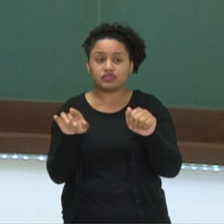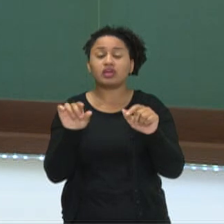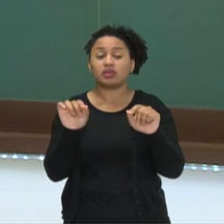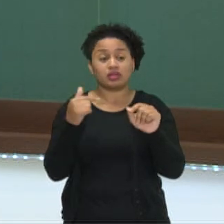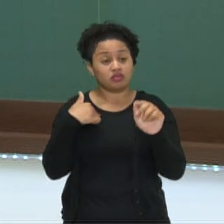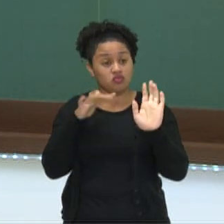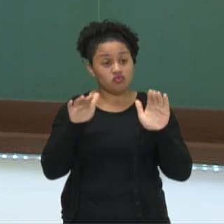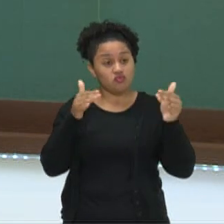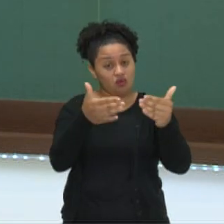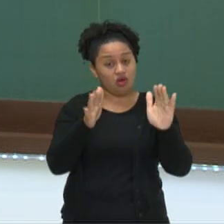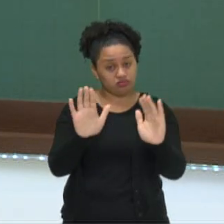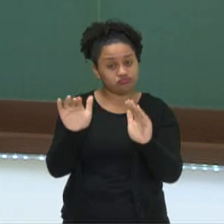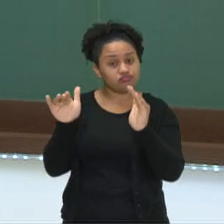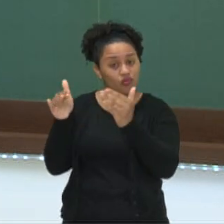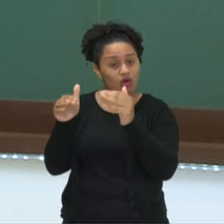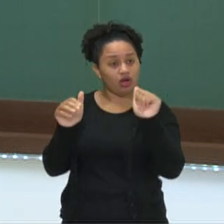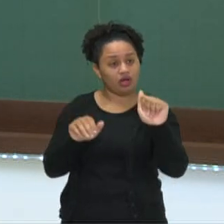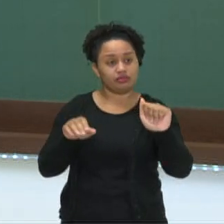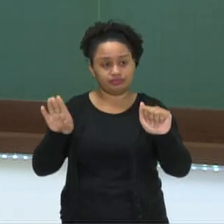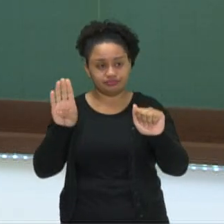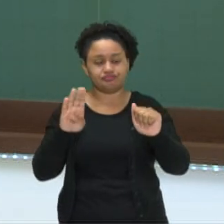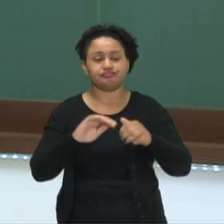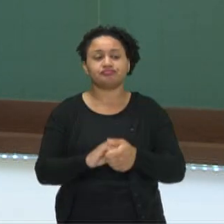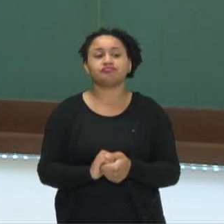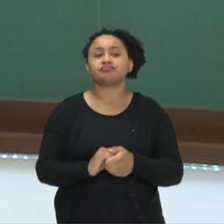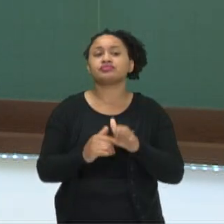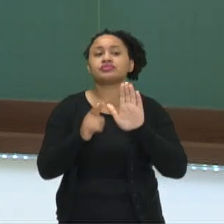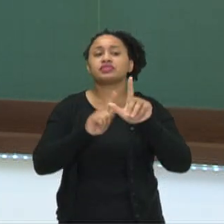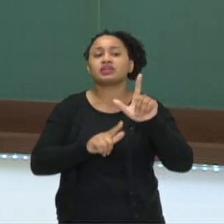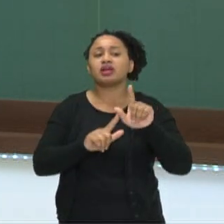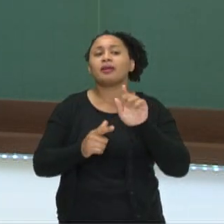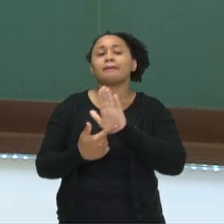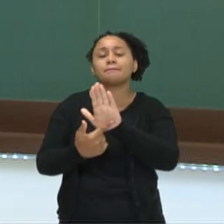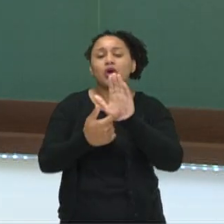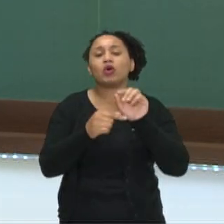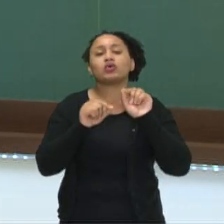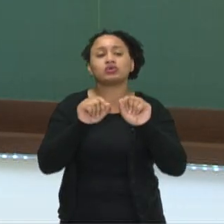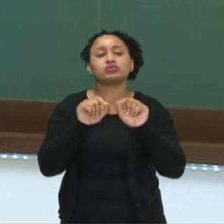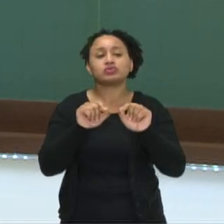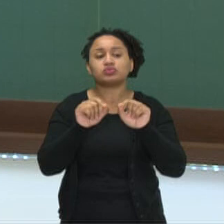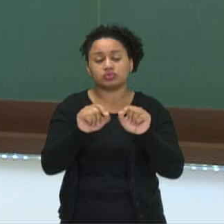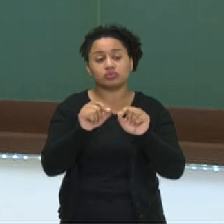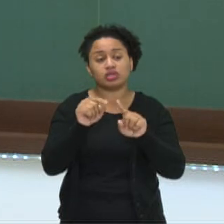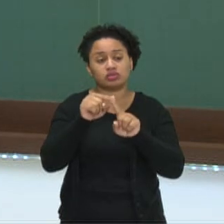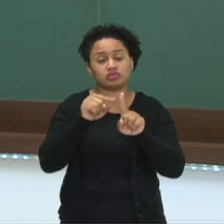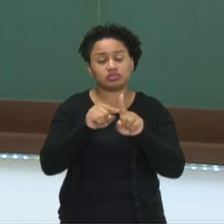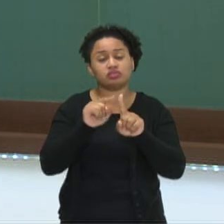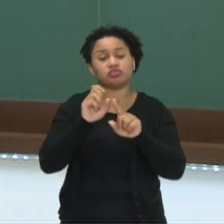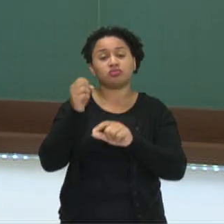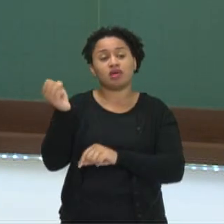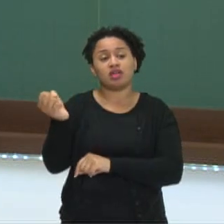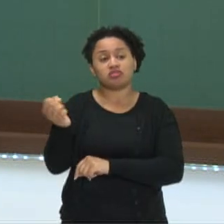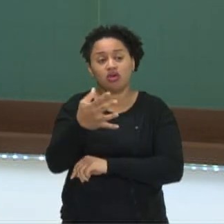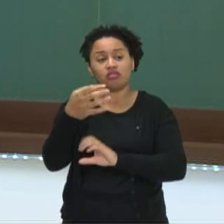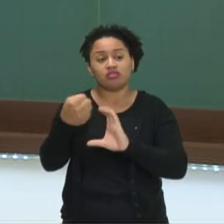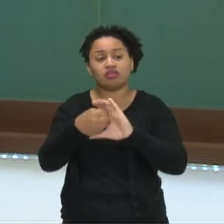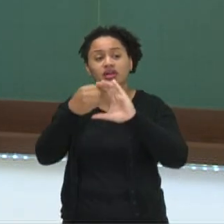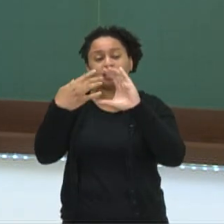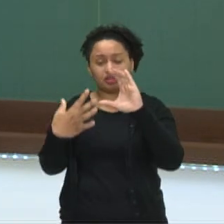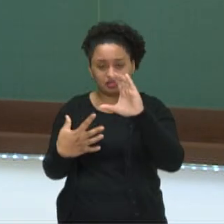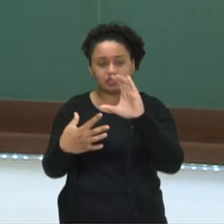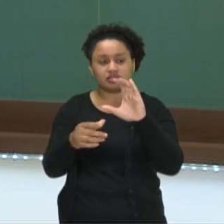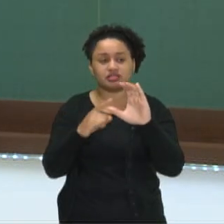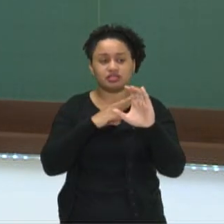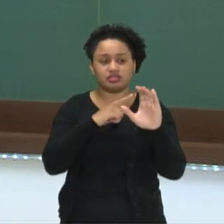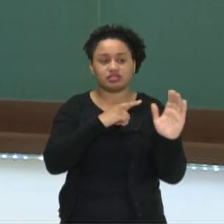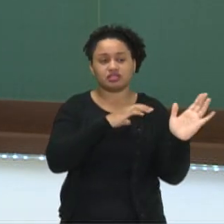se atentar, ok? E essas letras indicam a aquisição de uma nova característica que vai